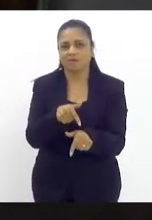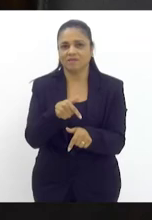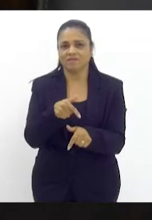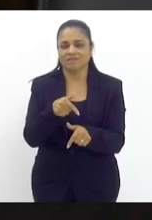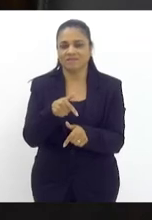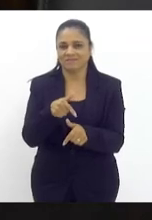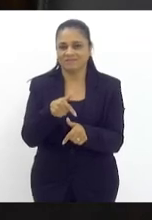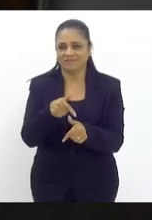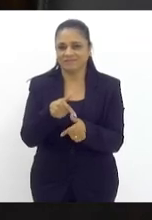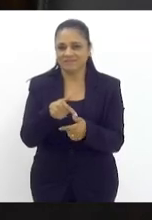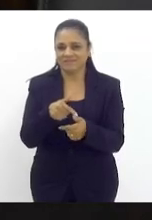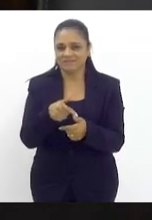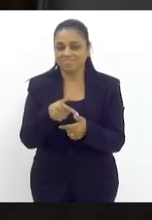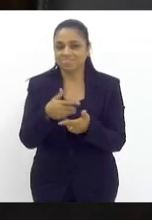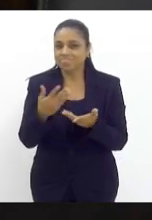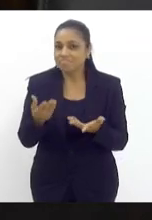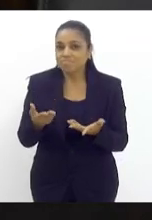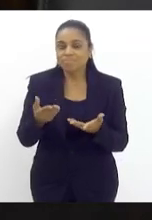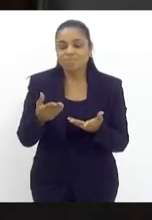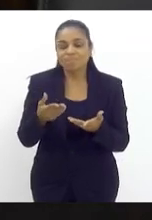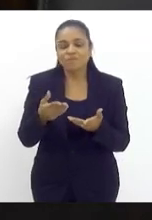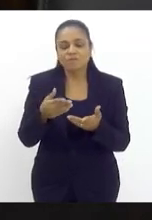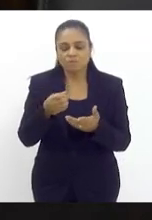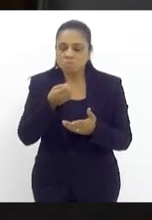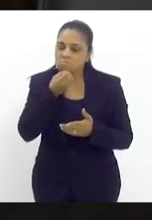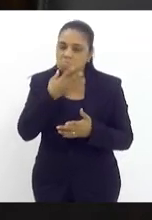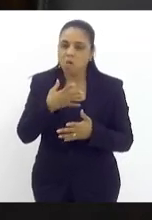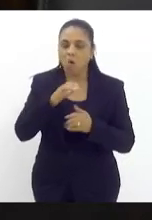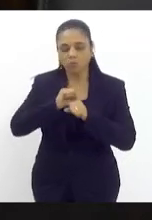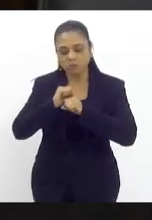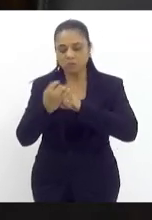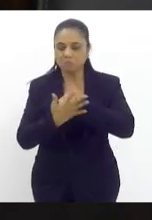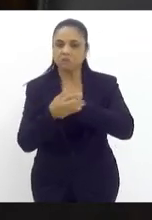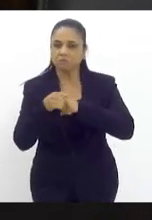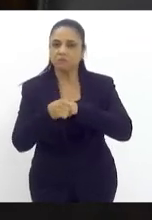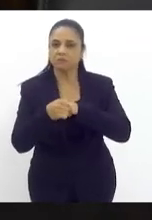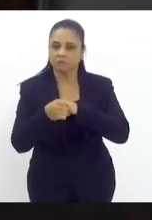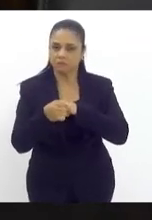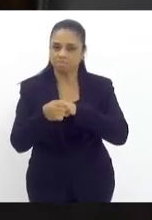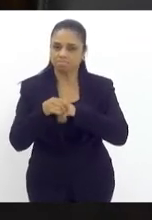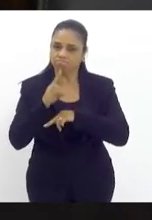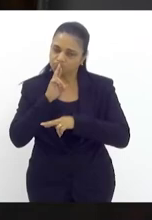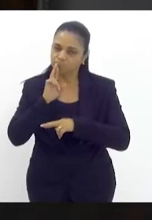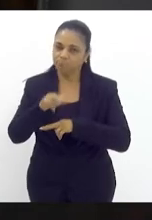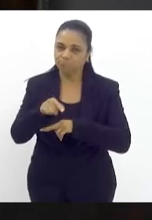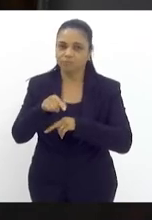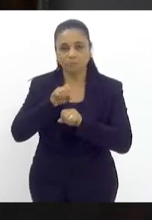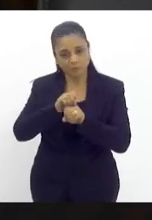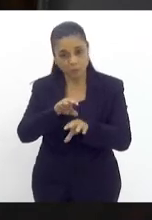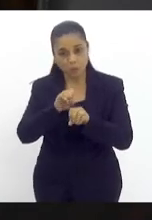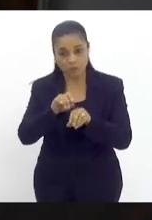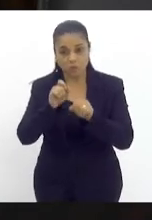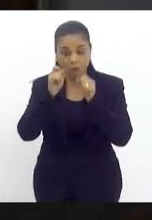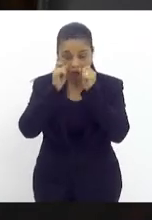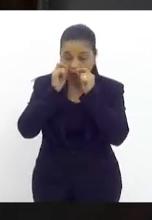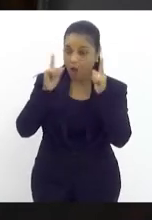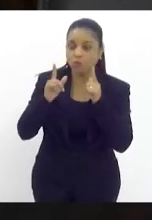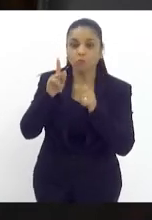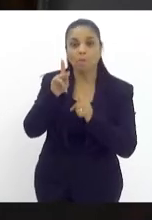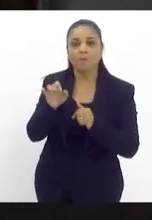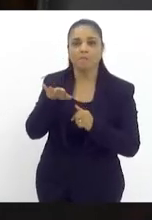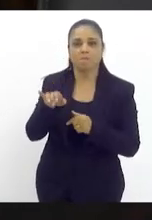foi um grande legado da pandemia para a educação. Acordou muitos